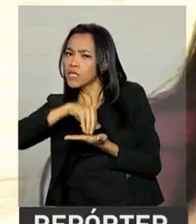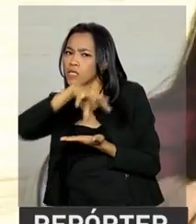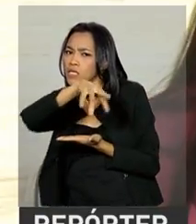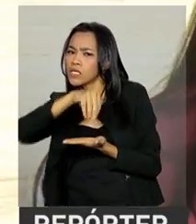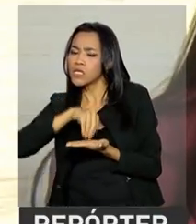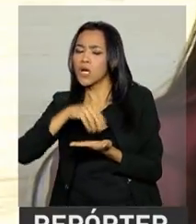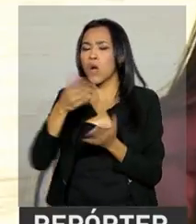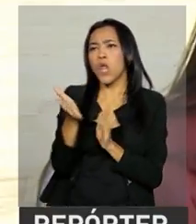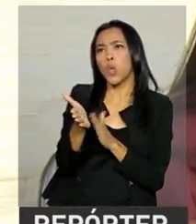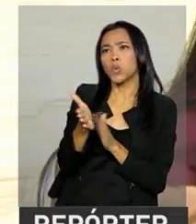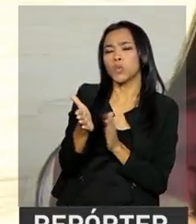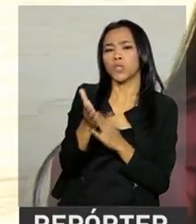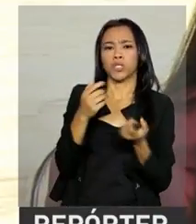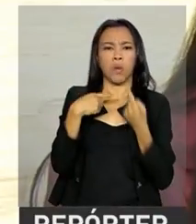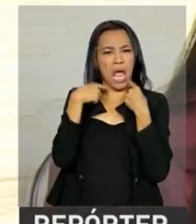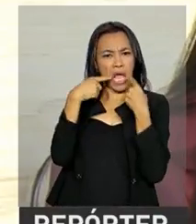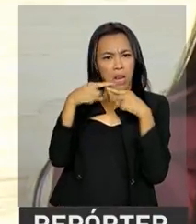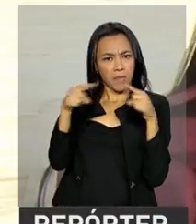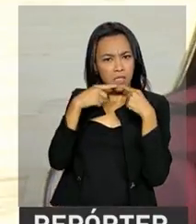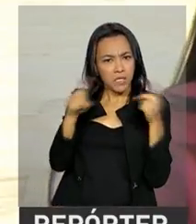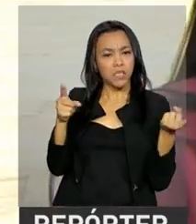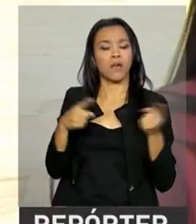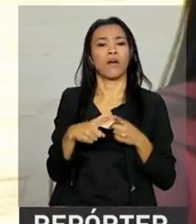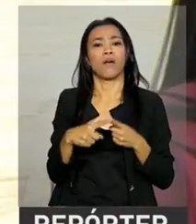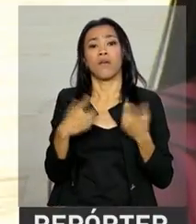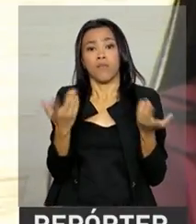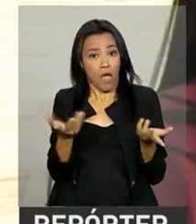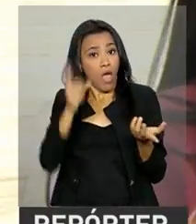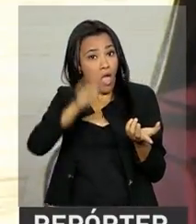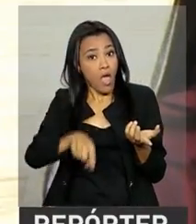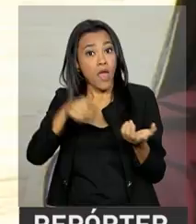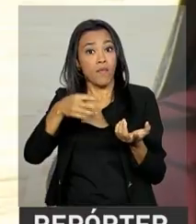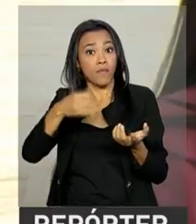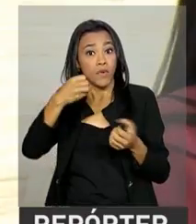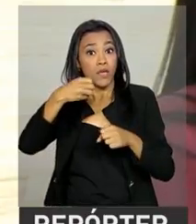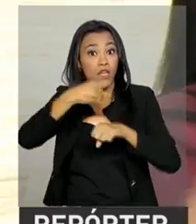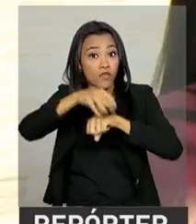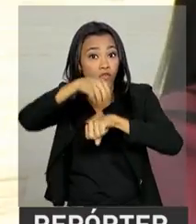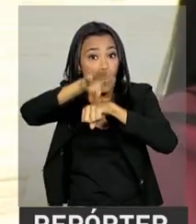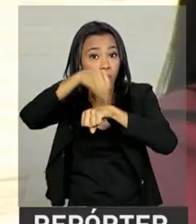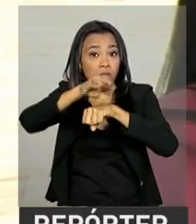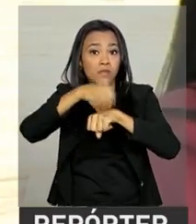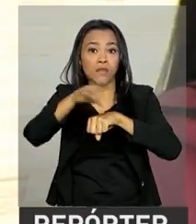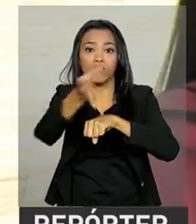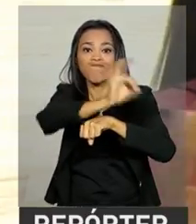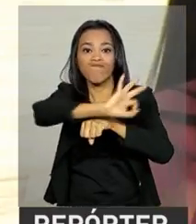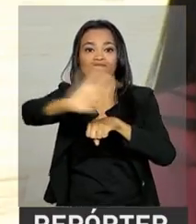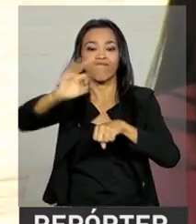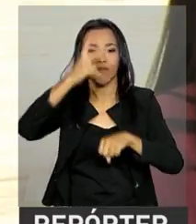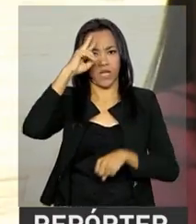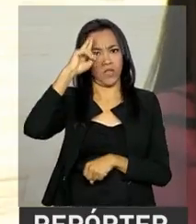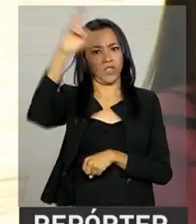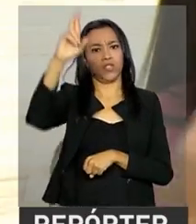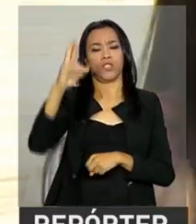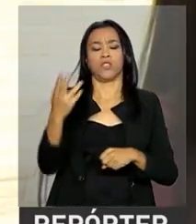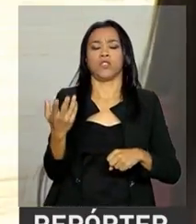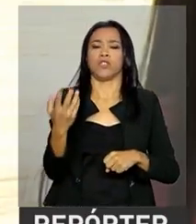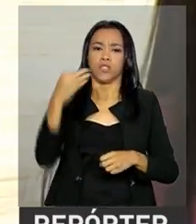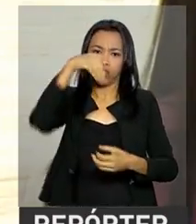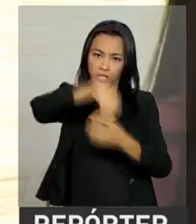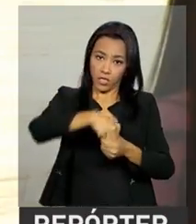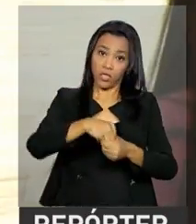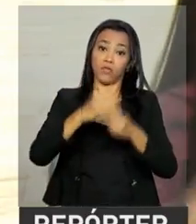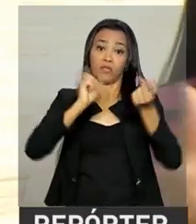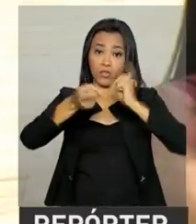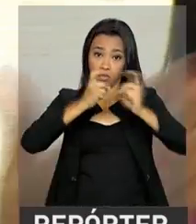logio seja ele uma crítica seja uma reclamação é uma informação útil para que os gestores possam estar apurando de forma mais